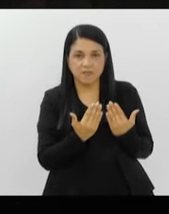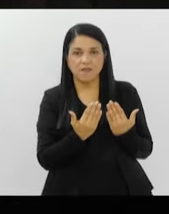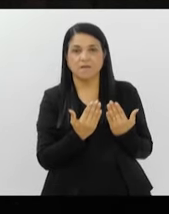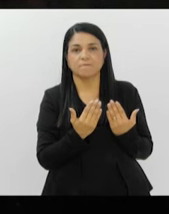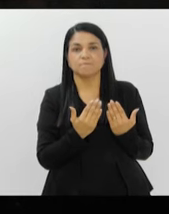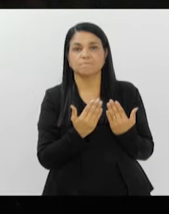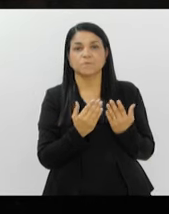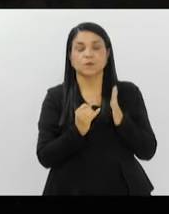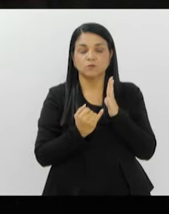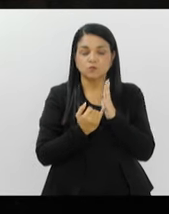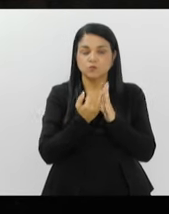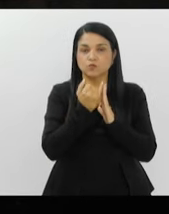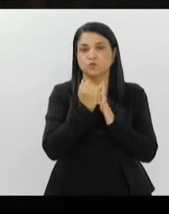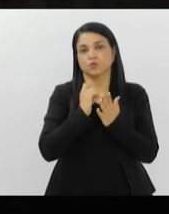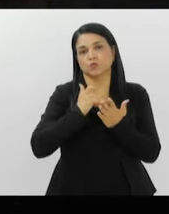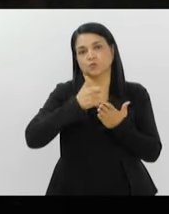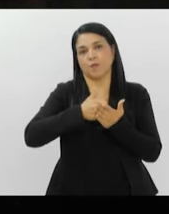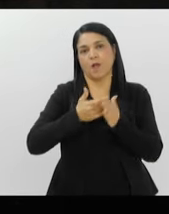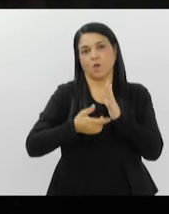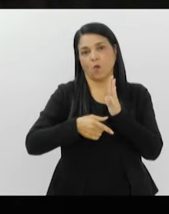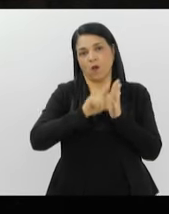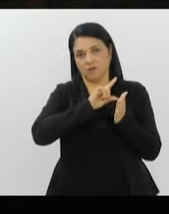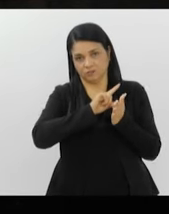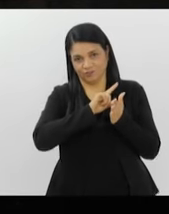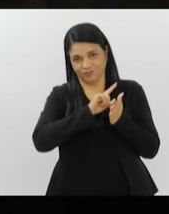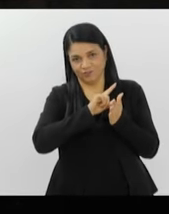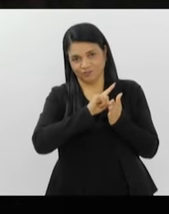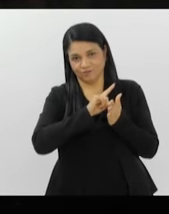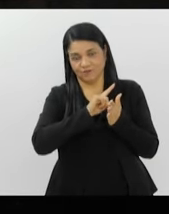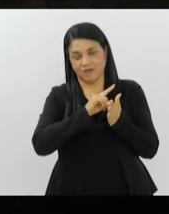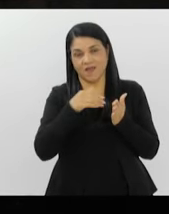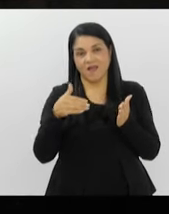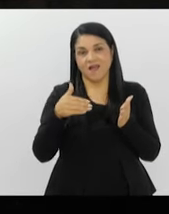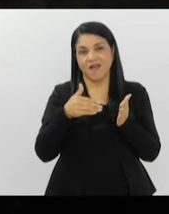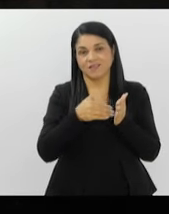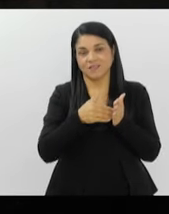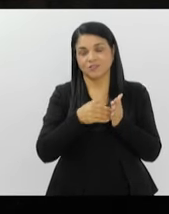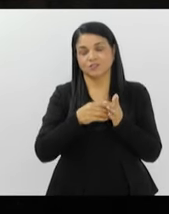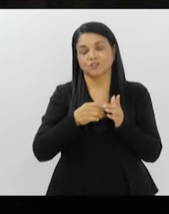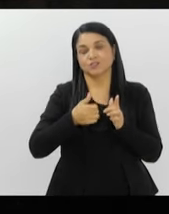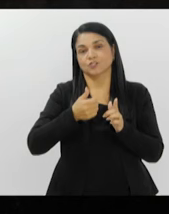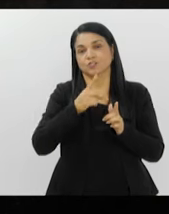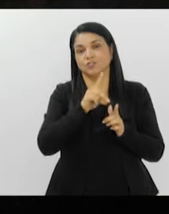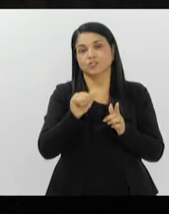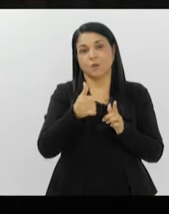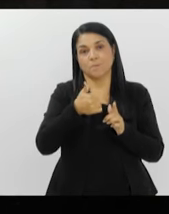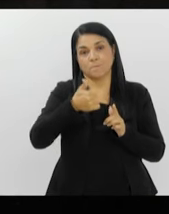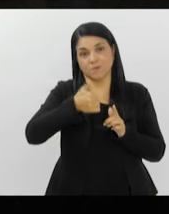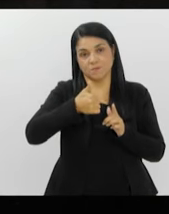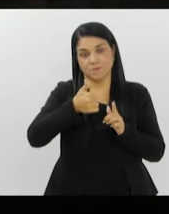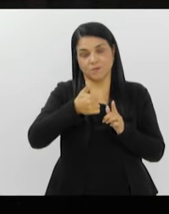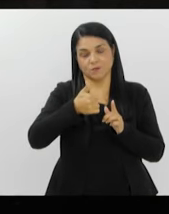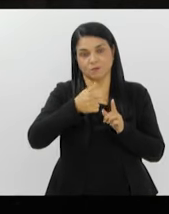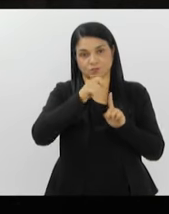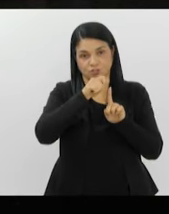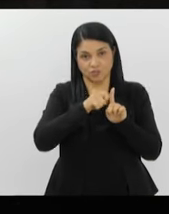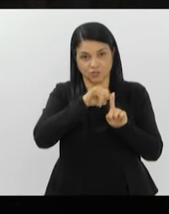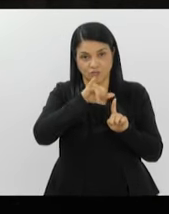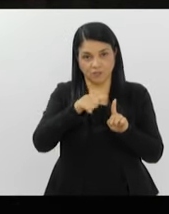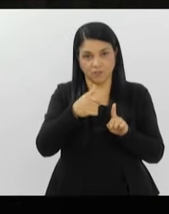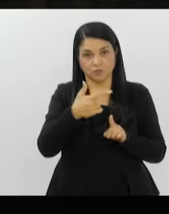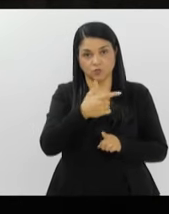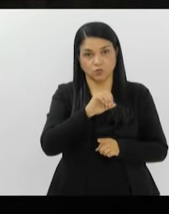os juros já pagos pelo menos até 1eo de janeiro de 2013 que é a